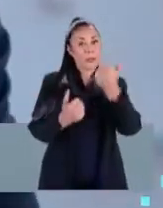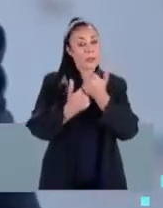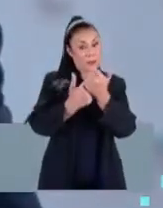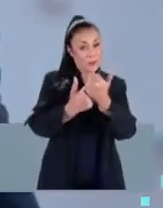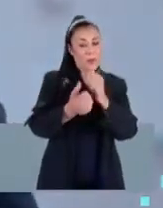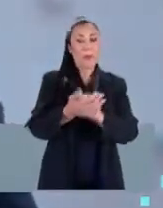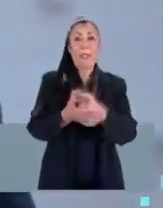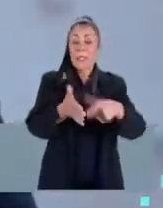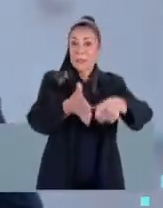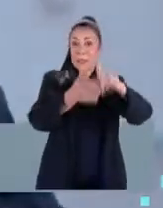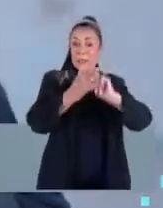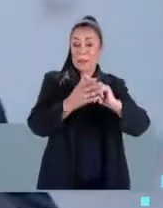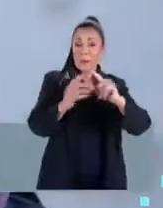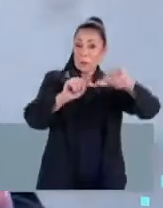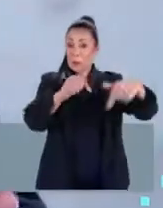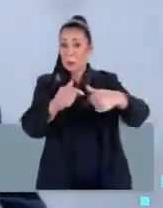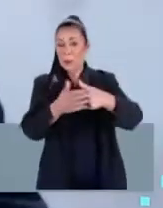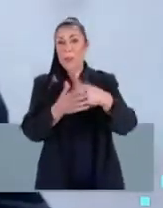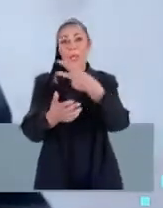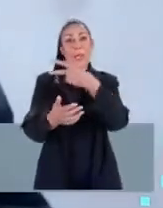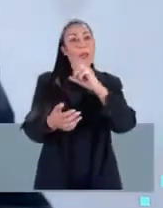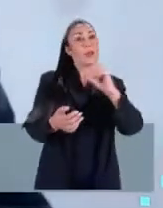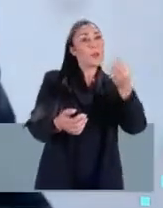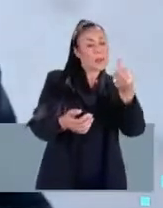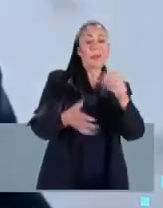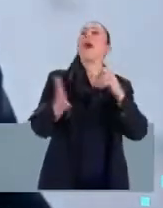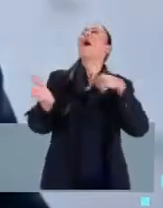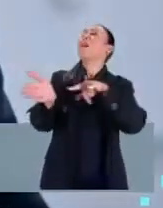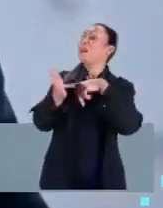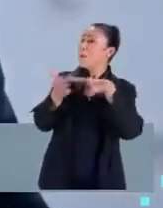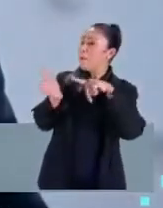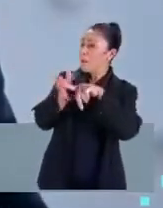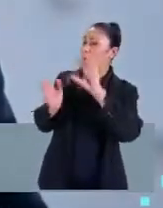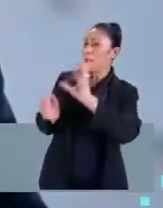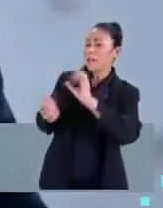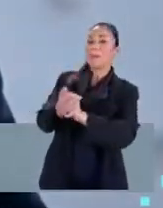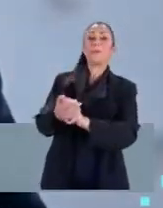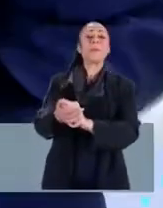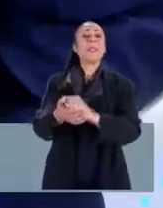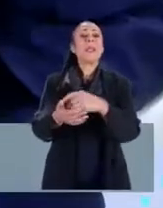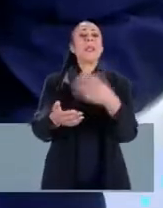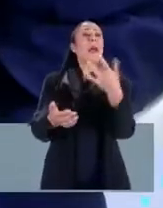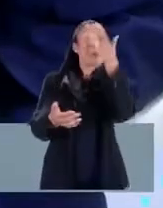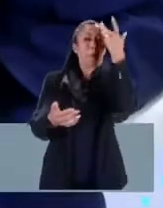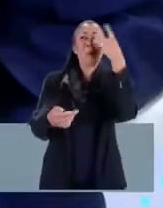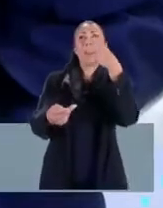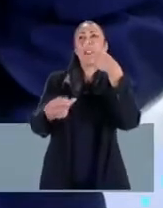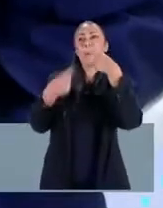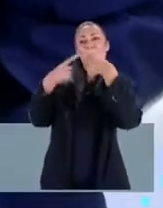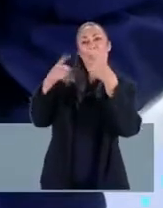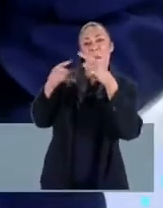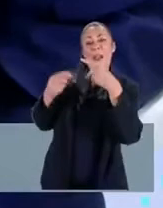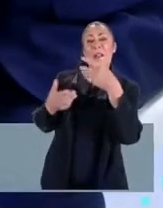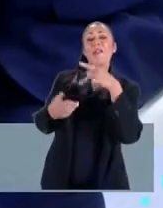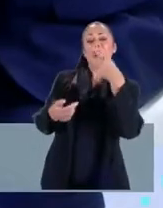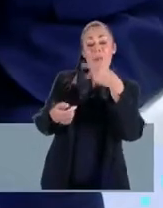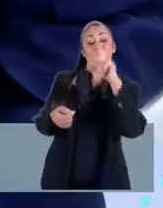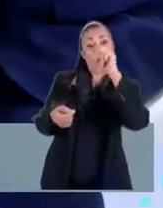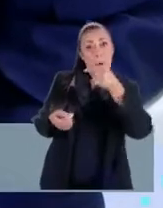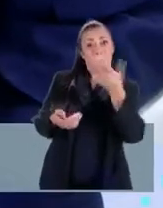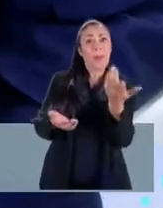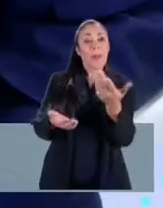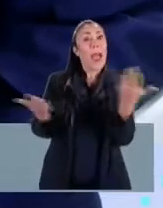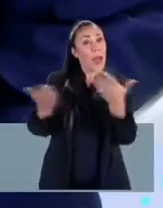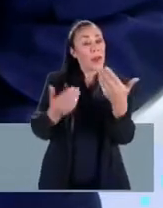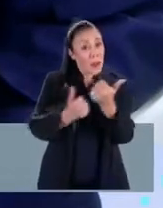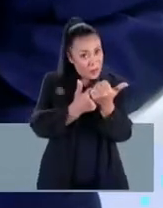meu opositor em 2006. Aliás, eu ia te perguntar isso. O camarada que mais xingou em campanha política foi o Alckmin, agora é teu